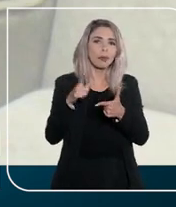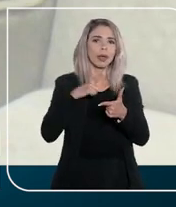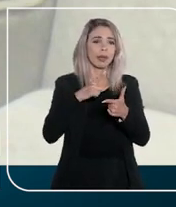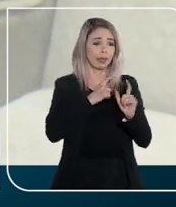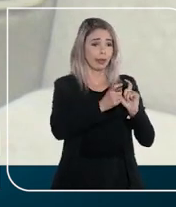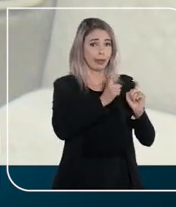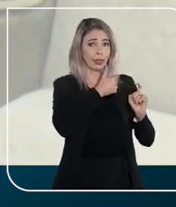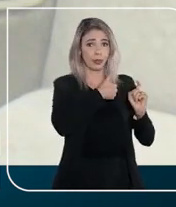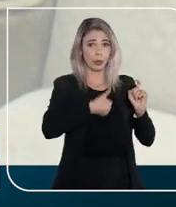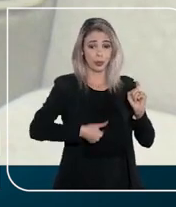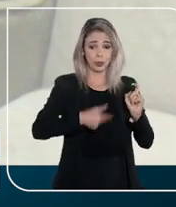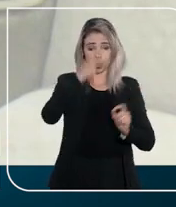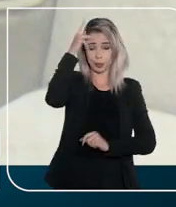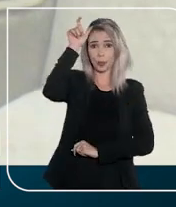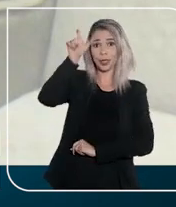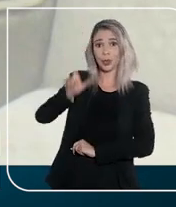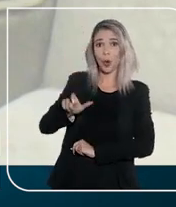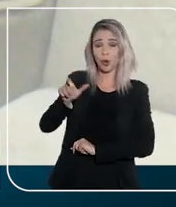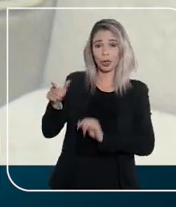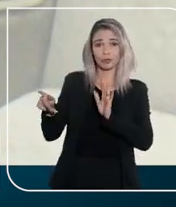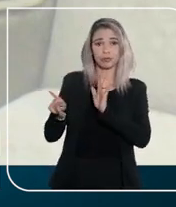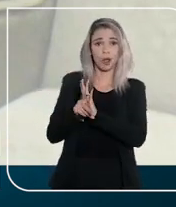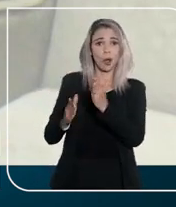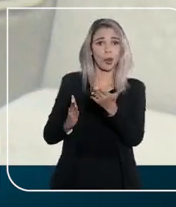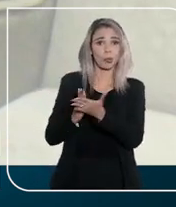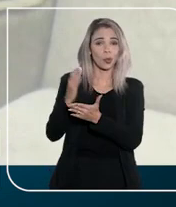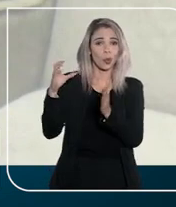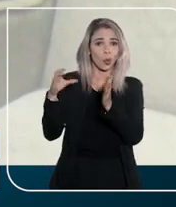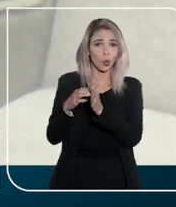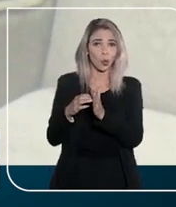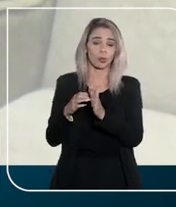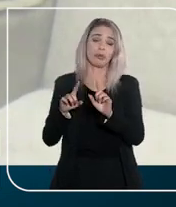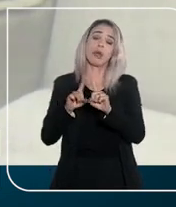administração pública e os candidatos. Então, o que é que acontece? O concurso